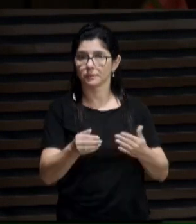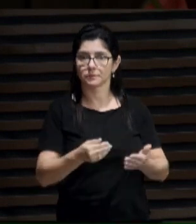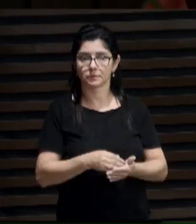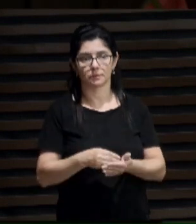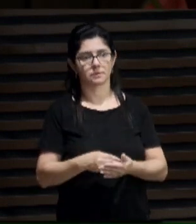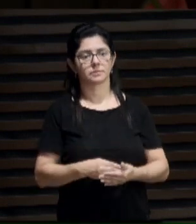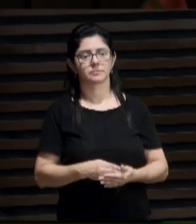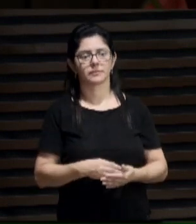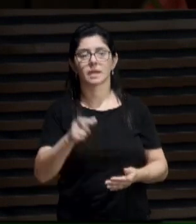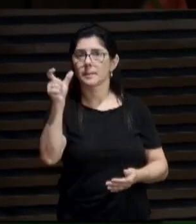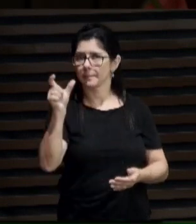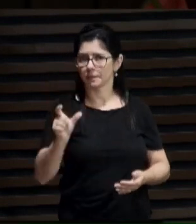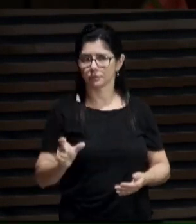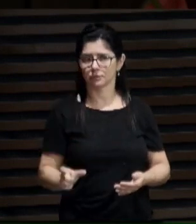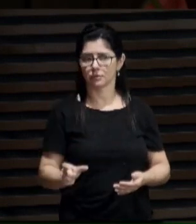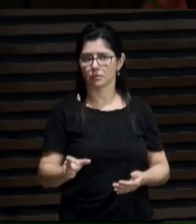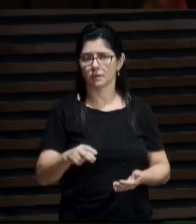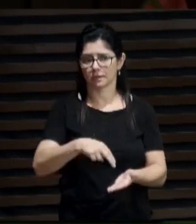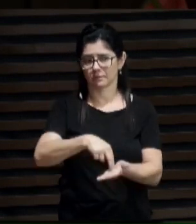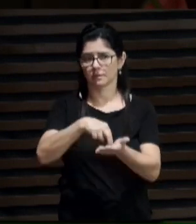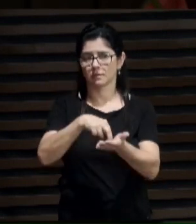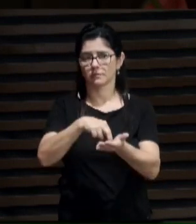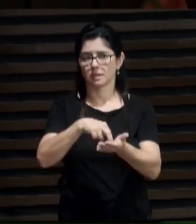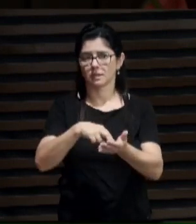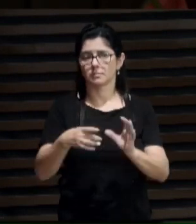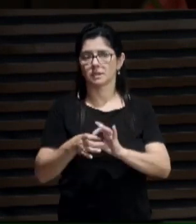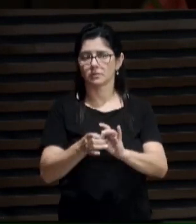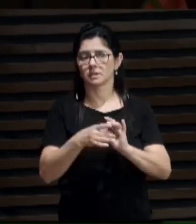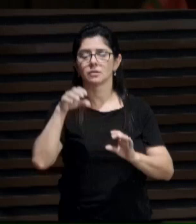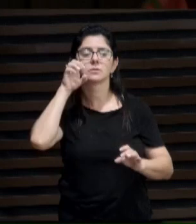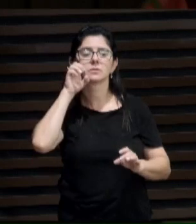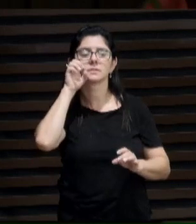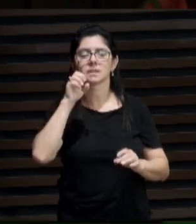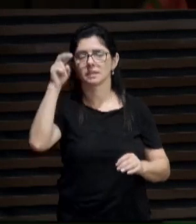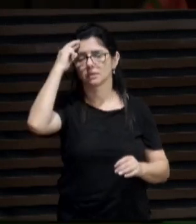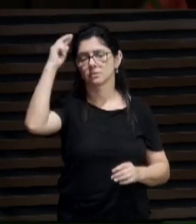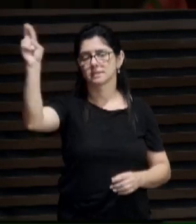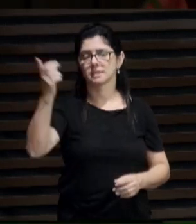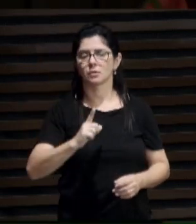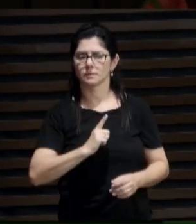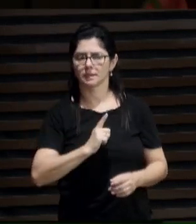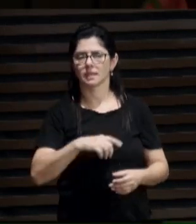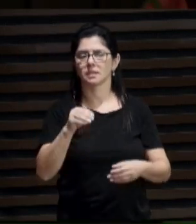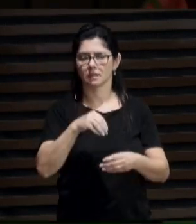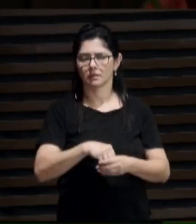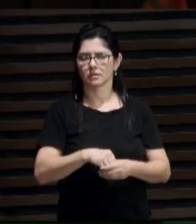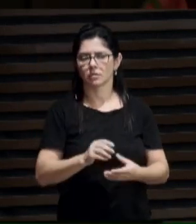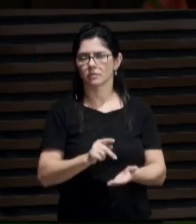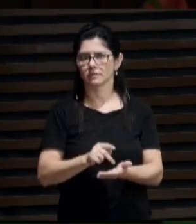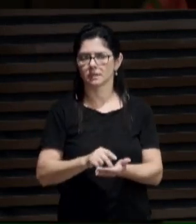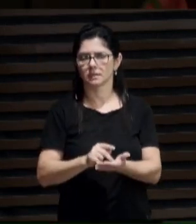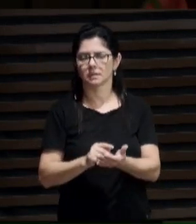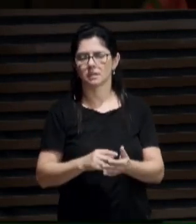Aquele que participa da comunhão da ceia do Senhor tem nele a verdadeira comunhão no corpo de Cristo,